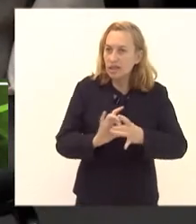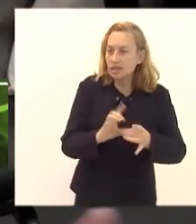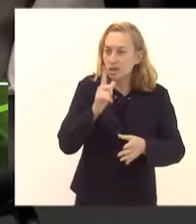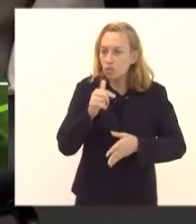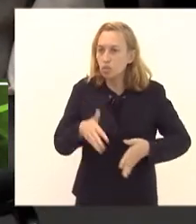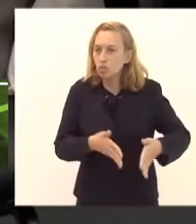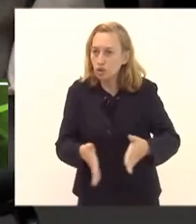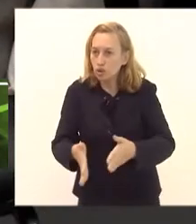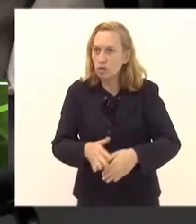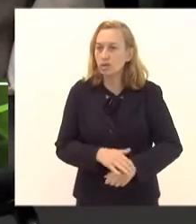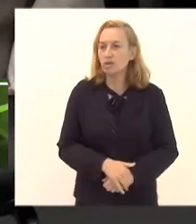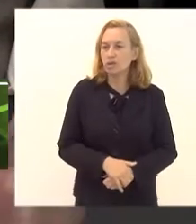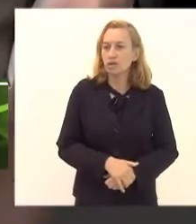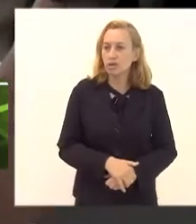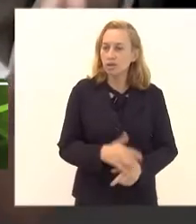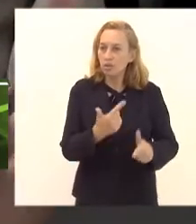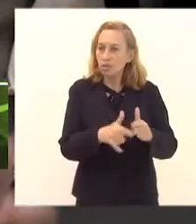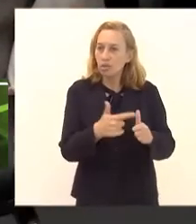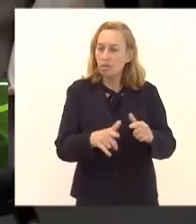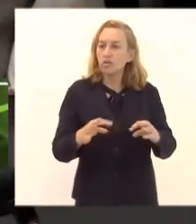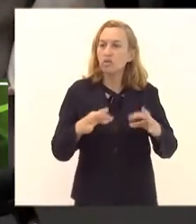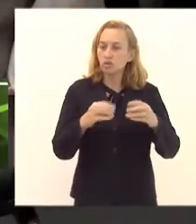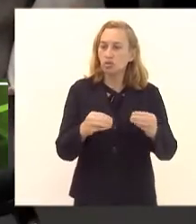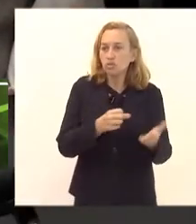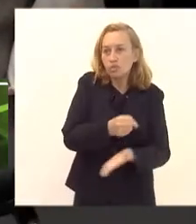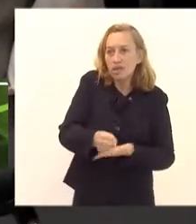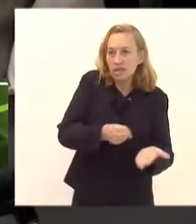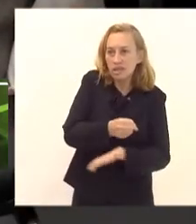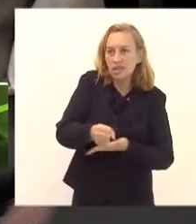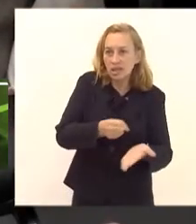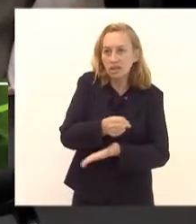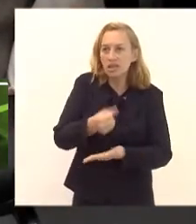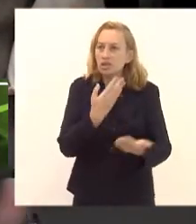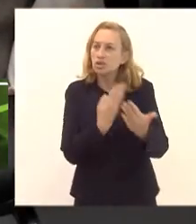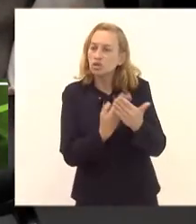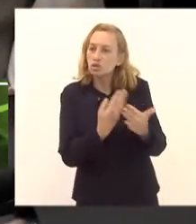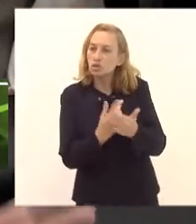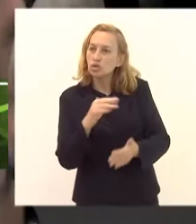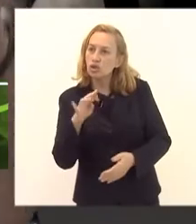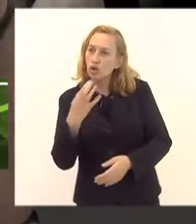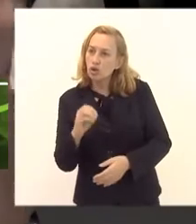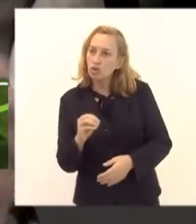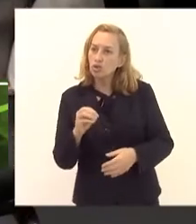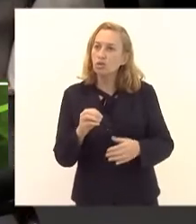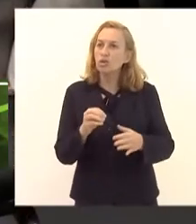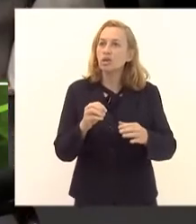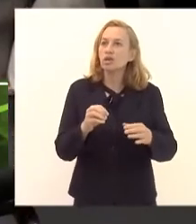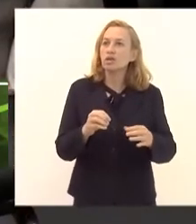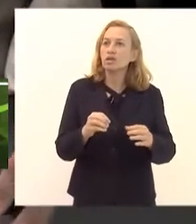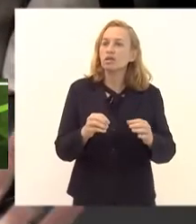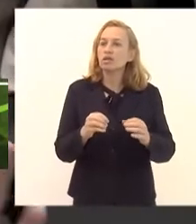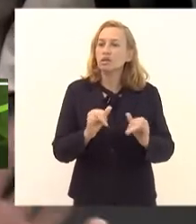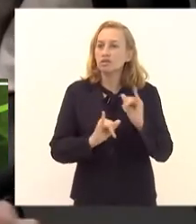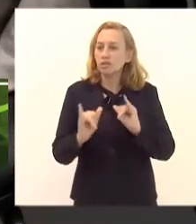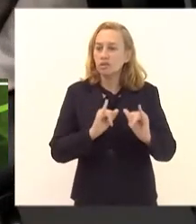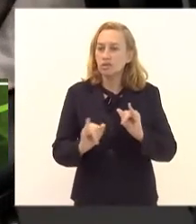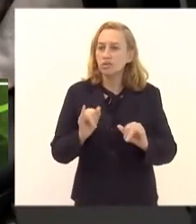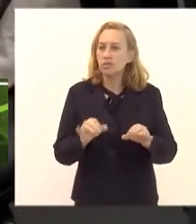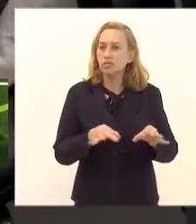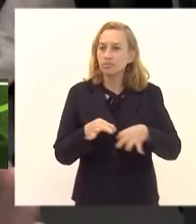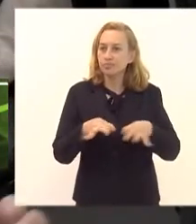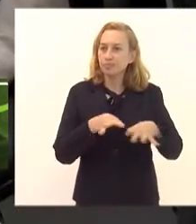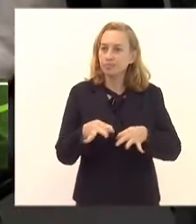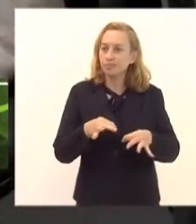assim, né, o problema. Isso está tudo embasado no, nesses estudos hidrológicos e hidráulicos desse projeto. Tá? Então, isso